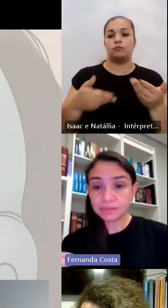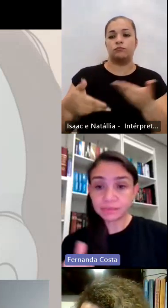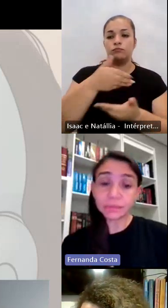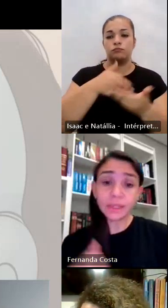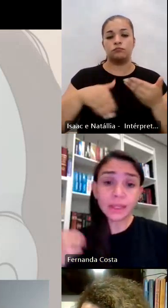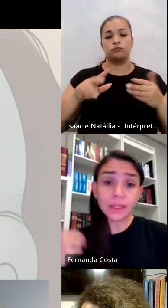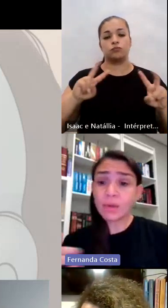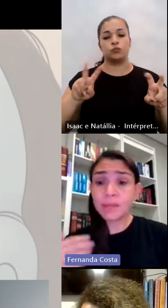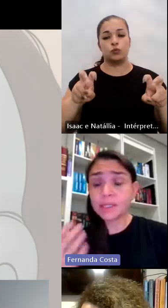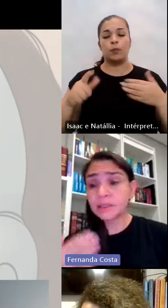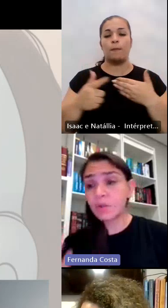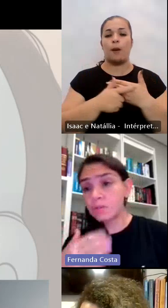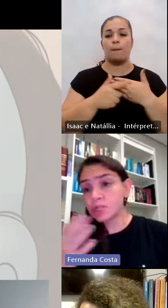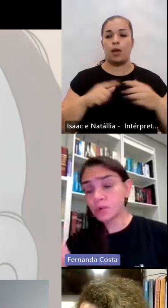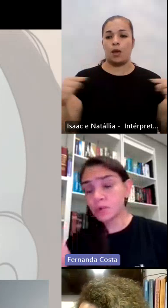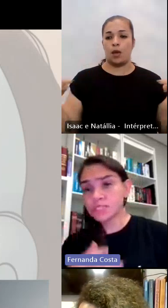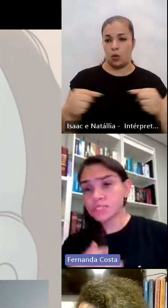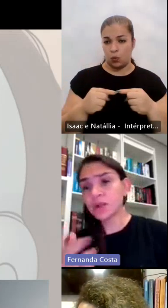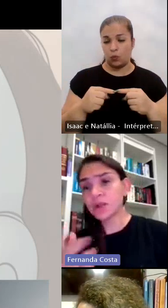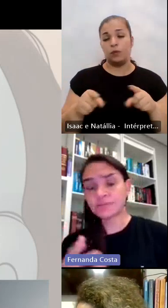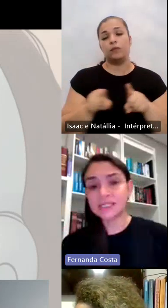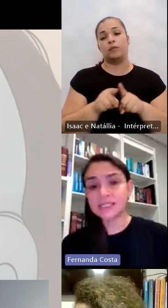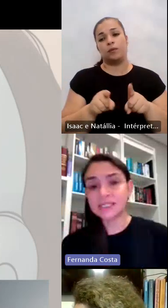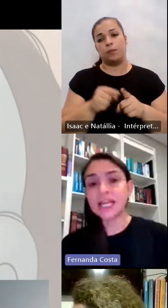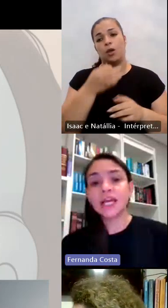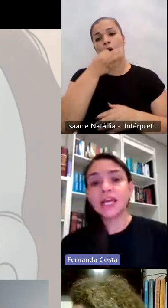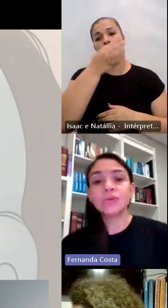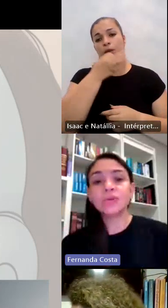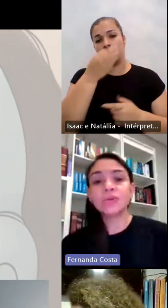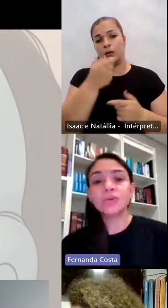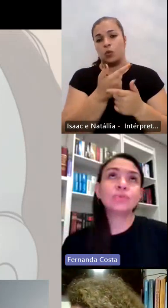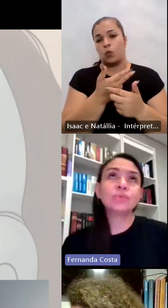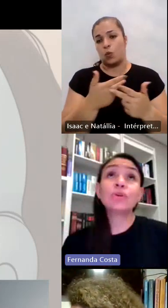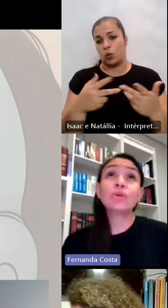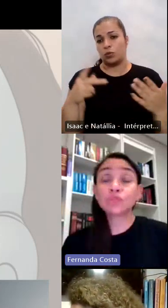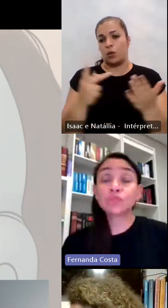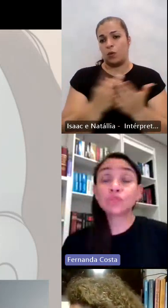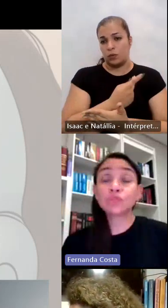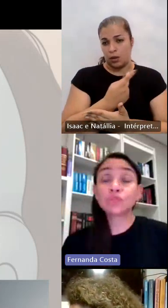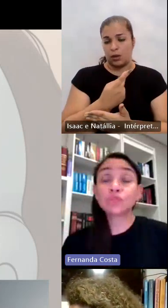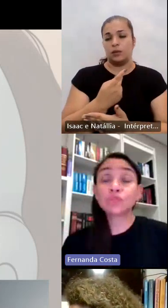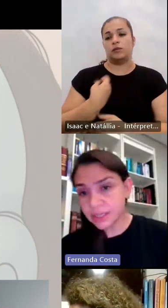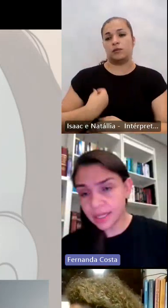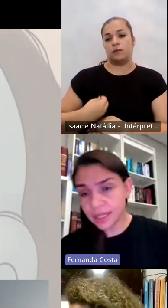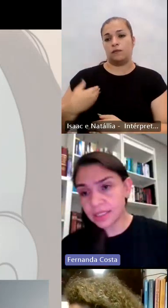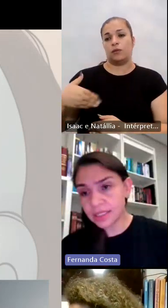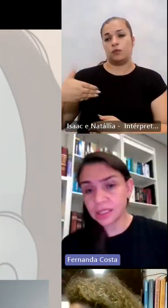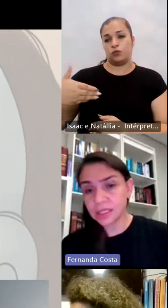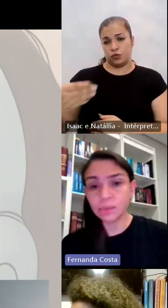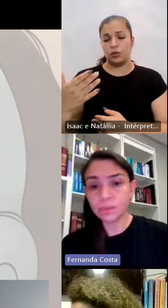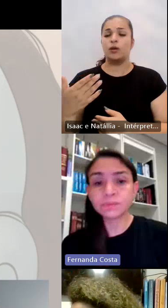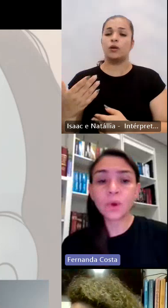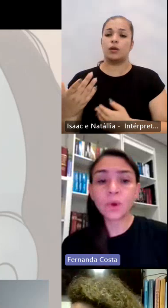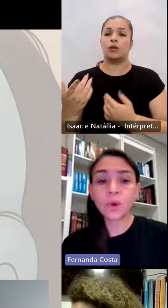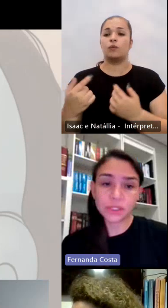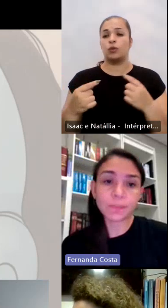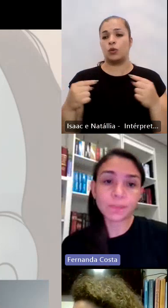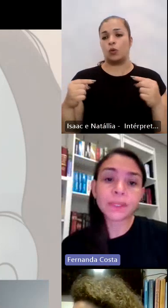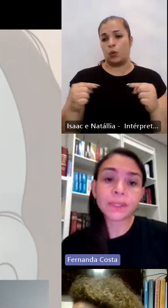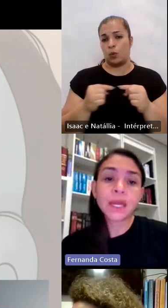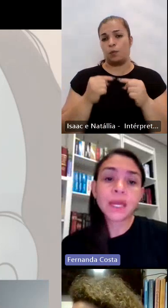exercem e comentando algumas coisas que acontecem no nosso cotidiano e que tem relação